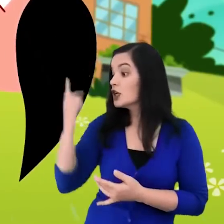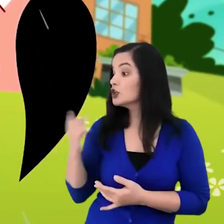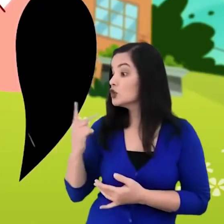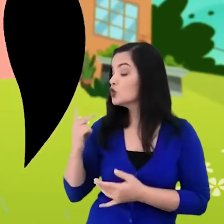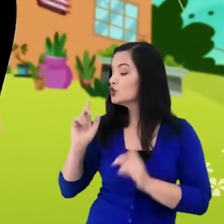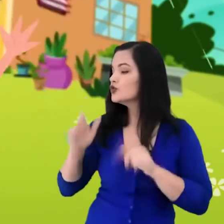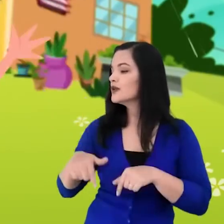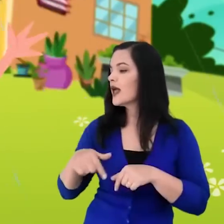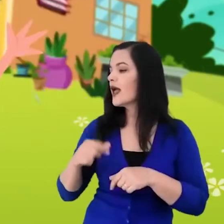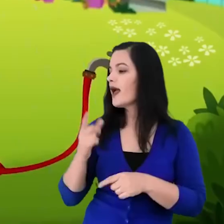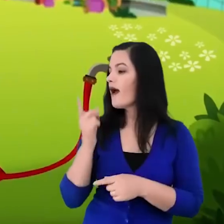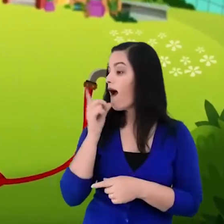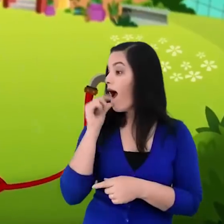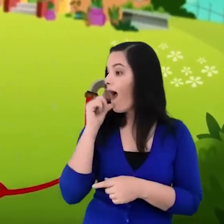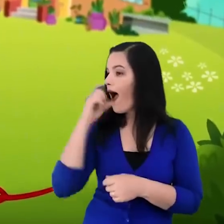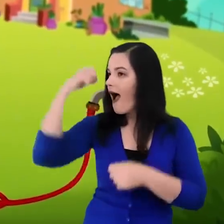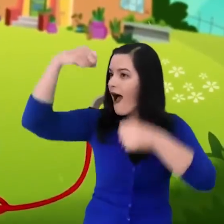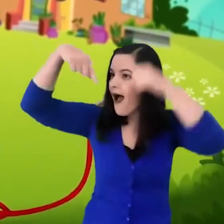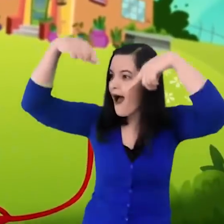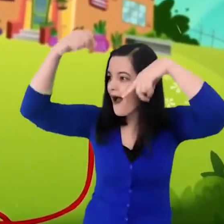as nuvens!